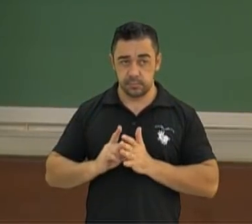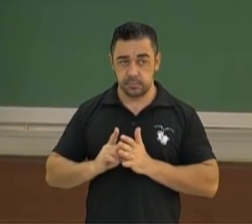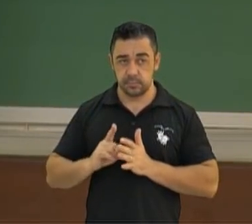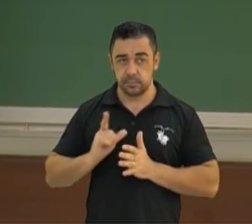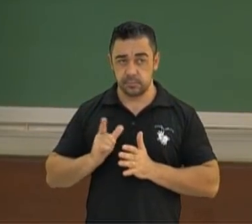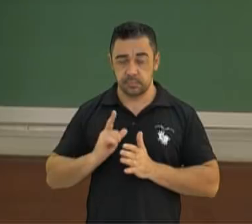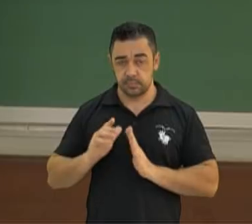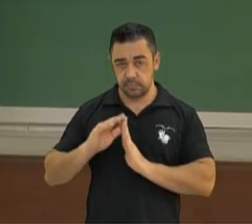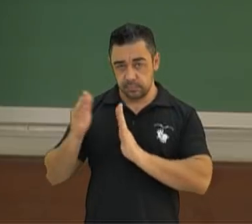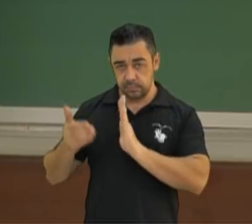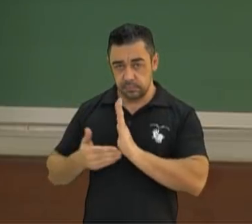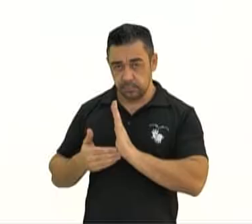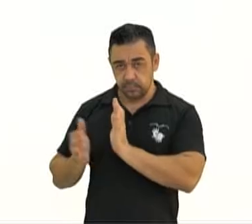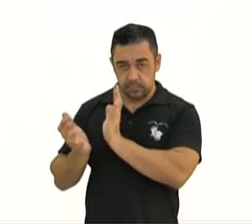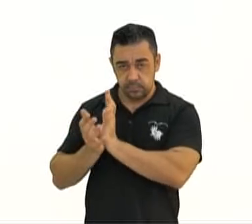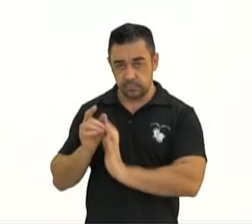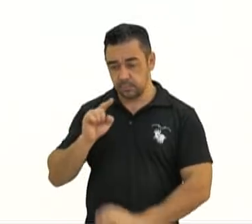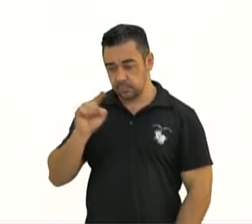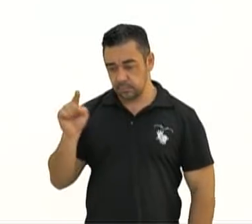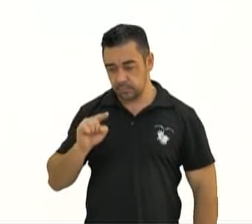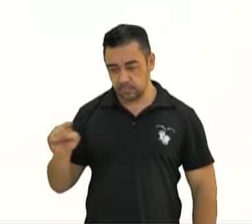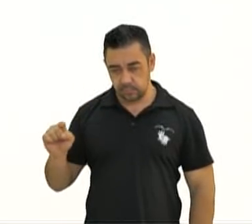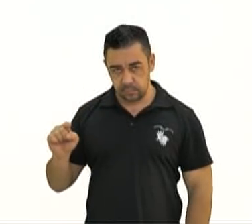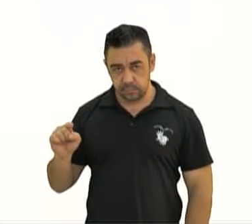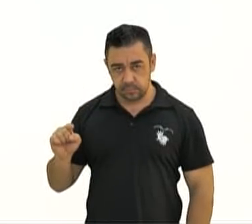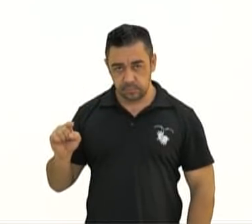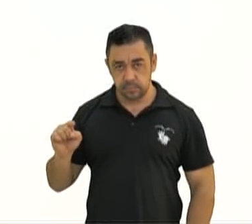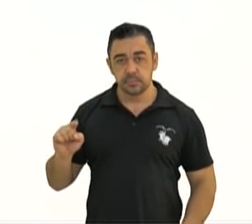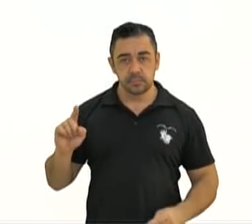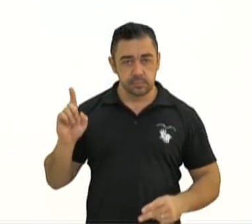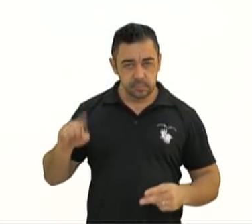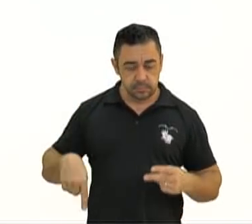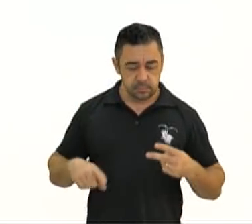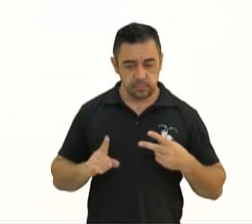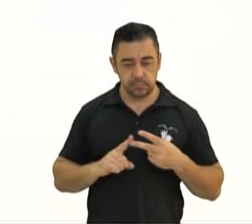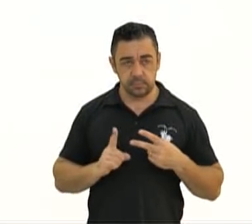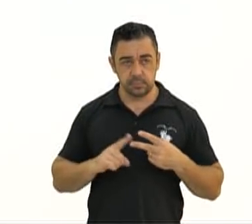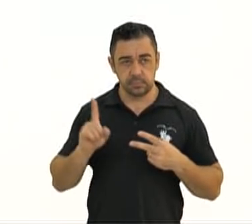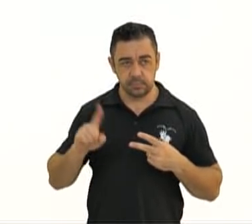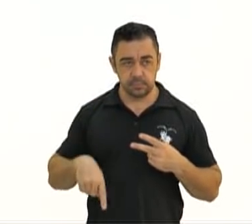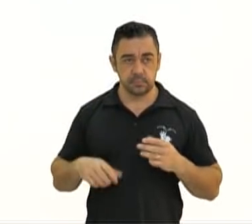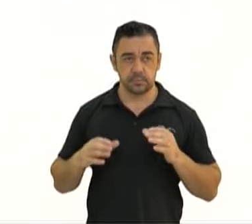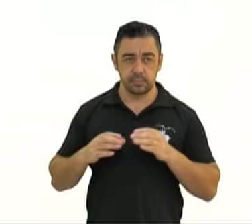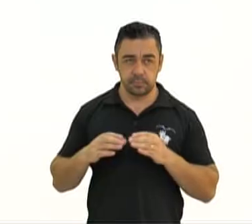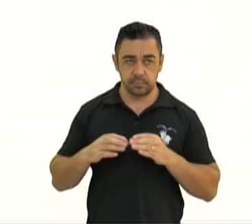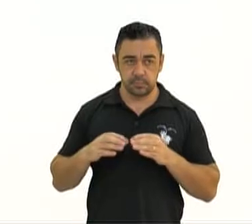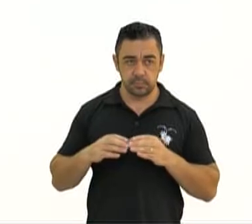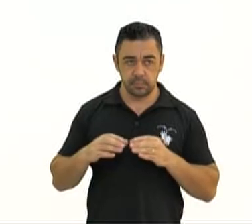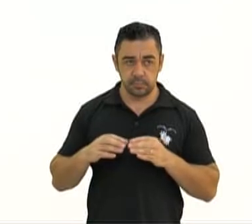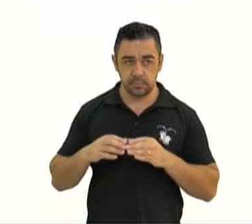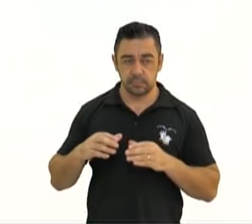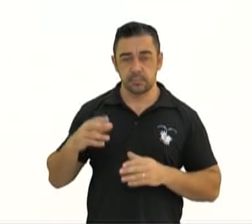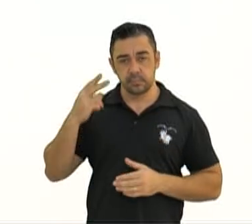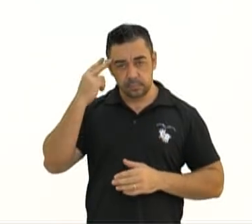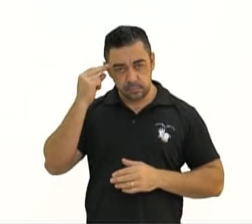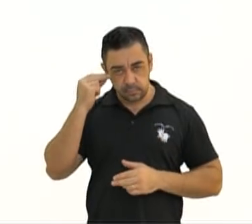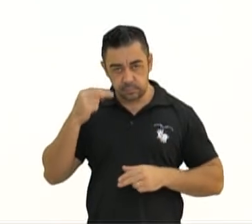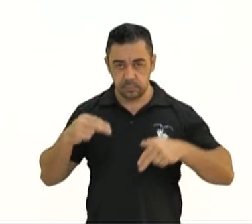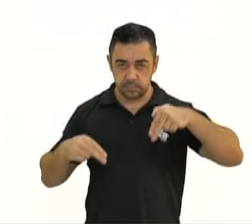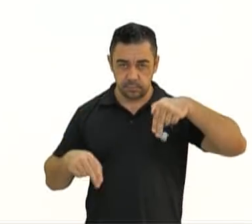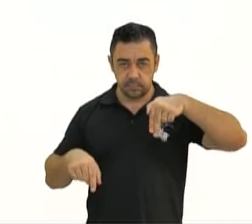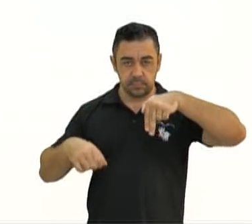os inteiros representados por esse símbolozinho que é um Z, né? Que era formado pelos números